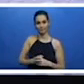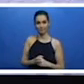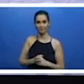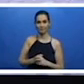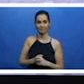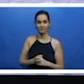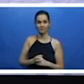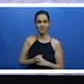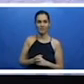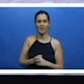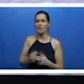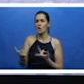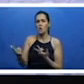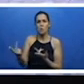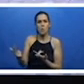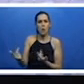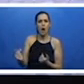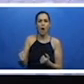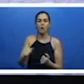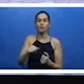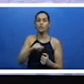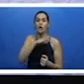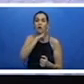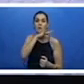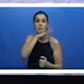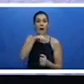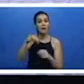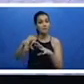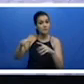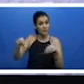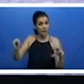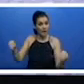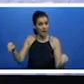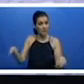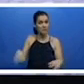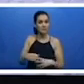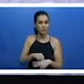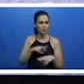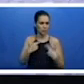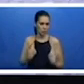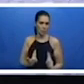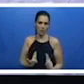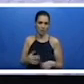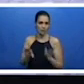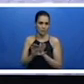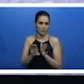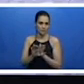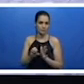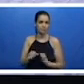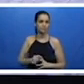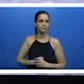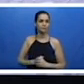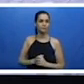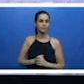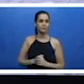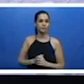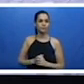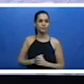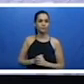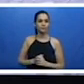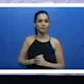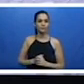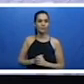pulmões, que é típica de animais terrestres. Nós temos aqui 4 tipos de pulmões. Circulado com esse